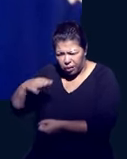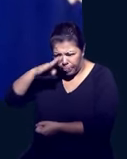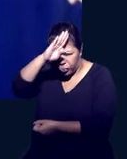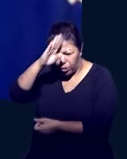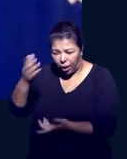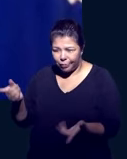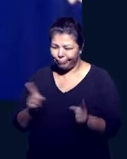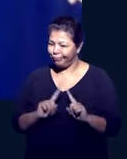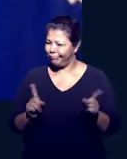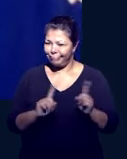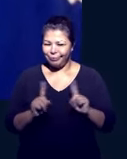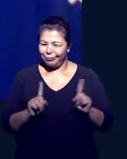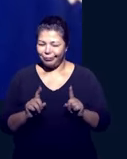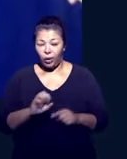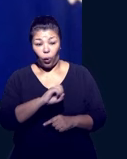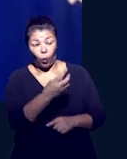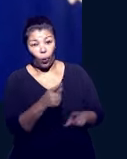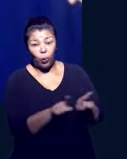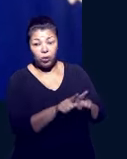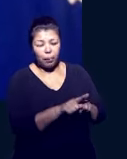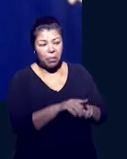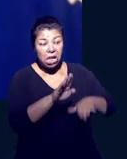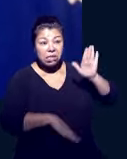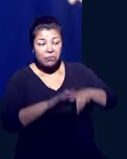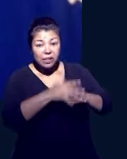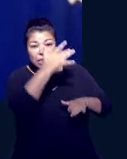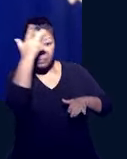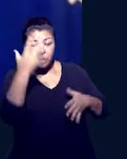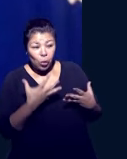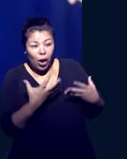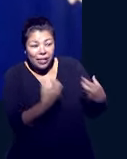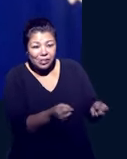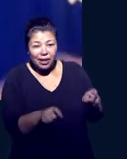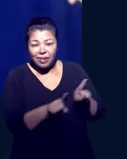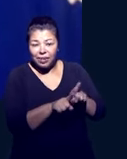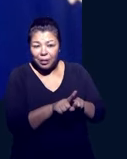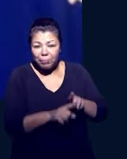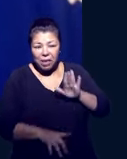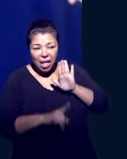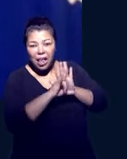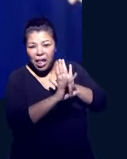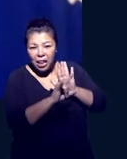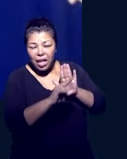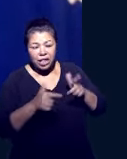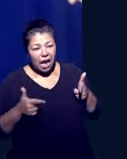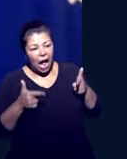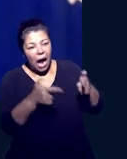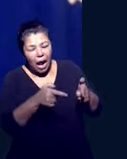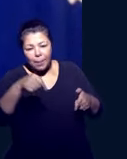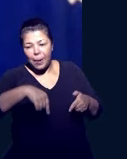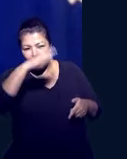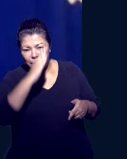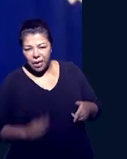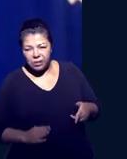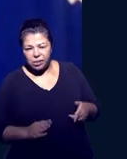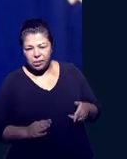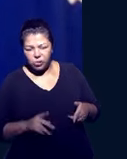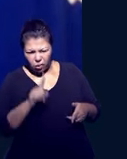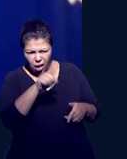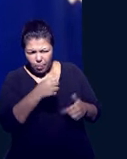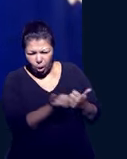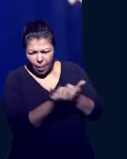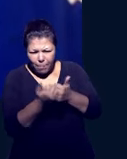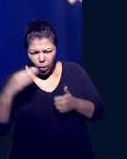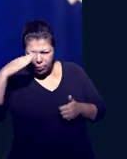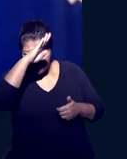haja essa cultura armamentista no Brasil que eu sou contra a Extrema direita ou sou a favor do do governo atual por esse motivo são